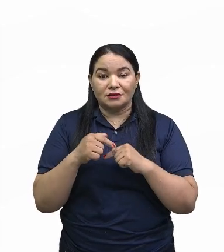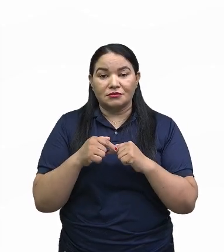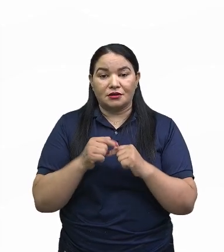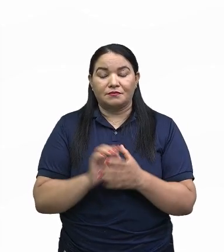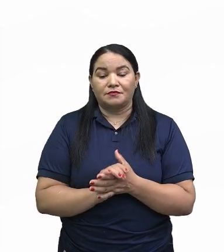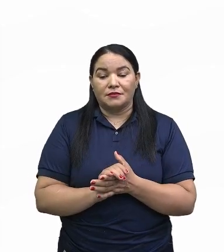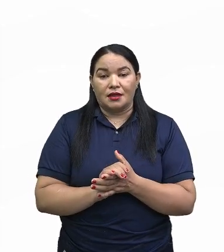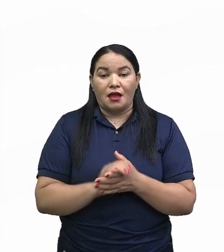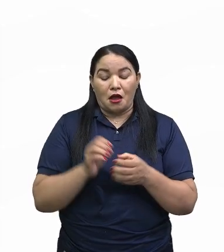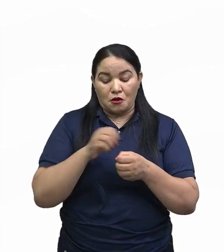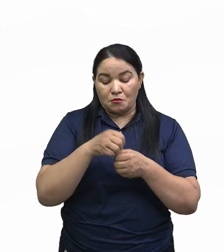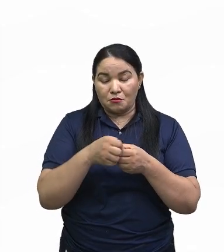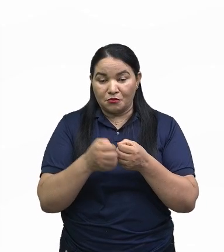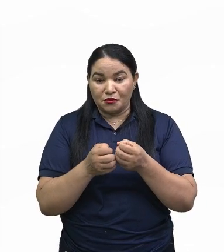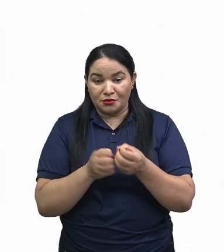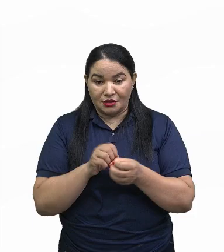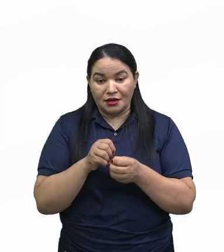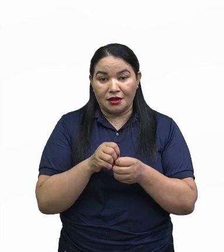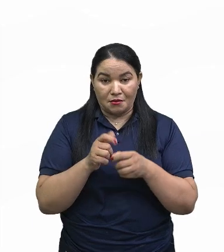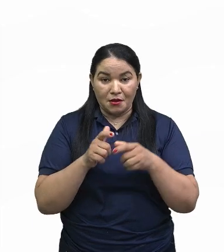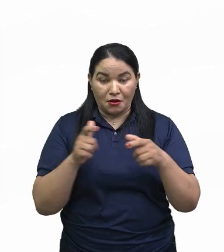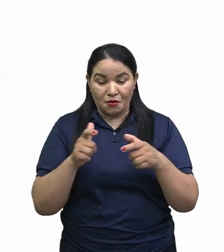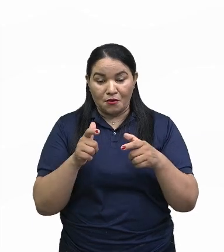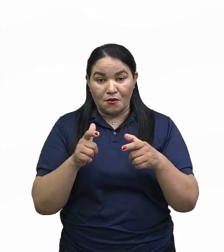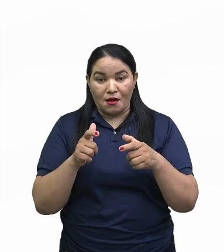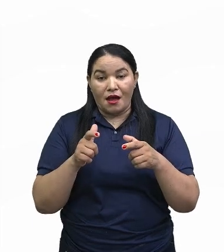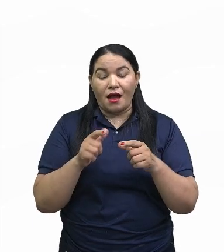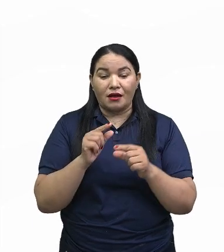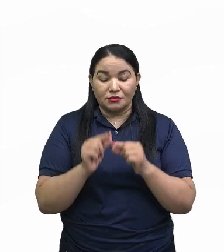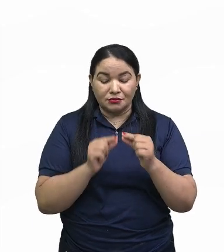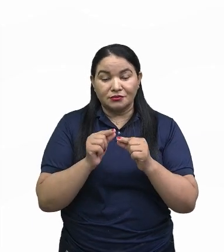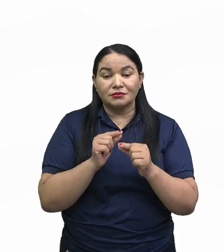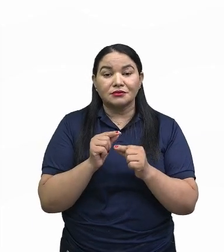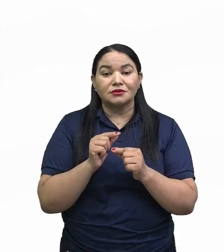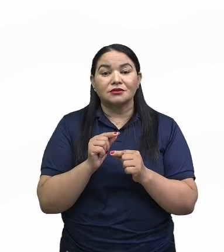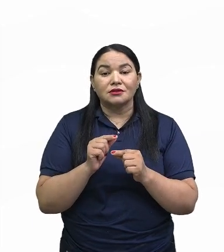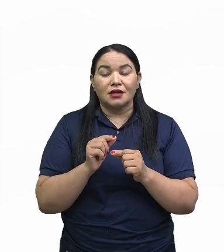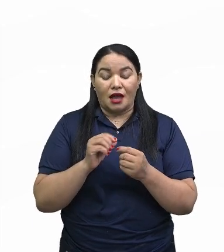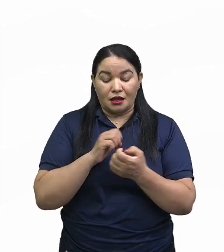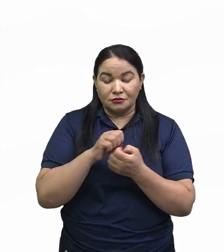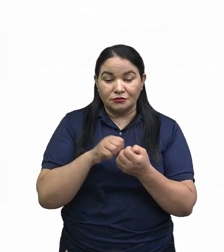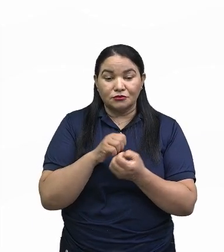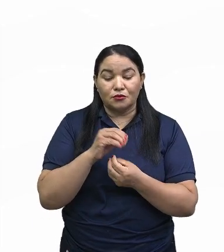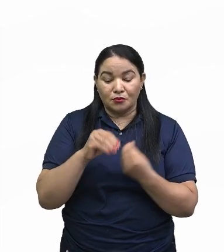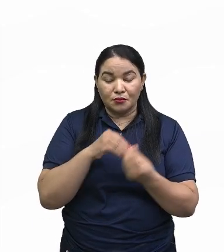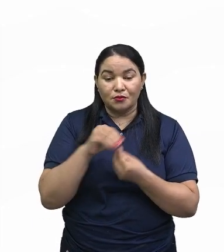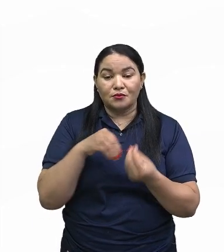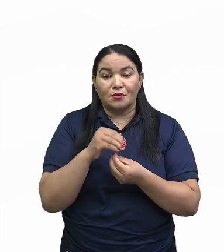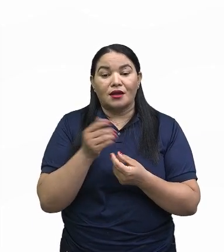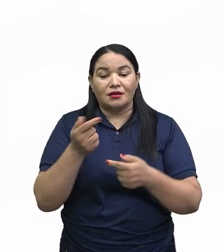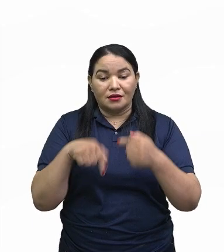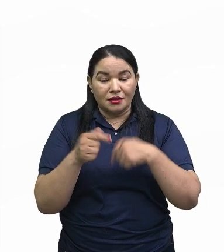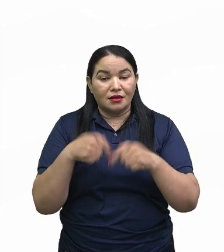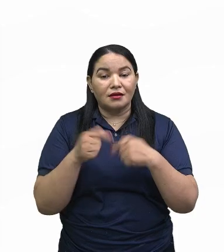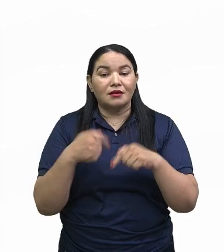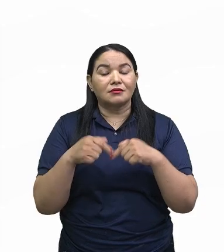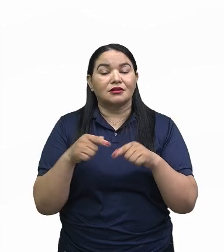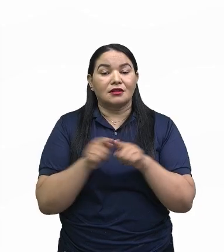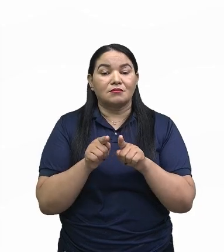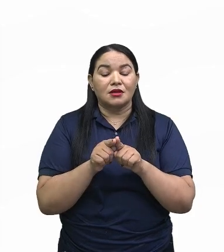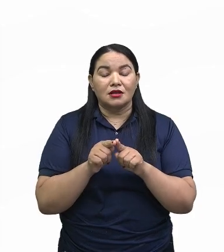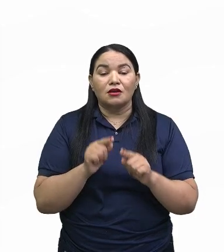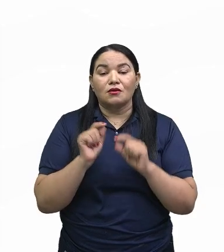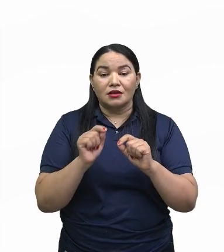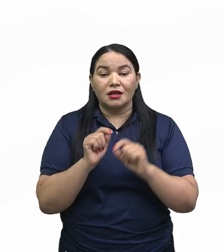em moléculas menores através de reações químicas. Então, para que aconteça essa parte aí da digestão química, a gente já vai ter